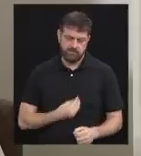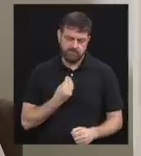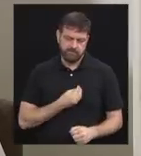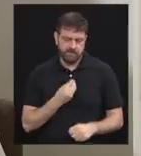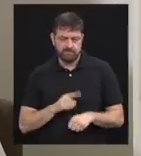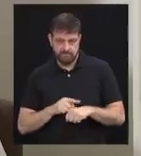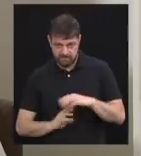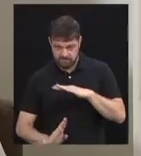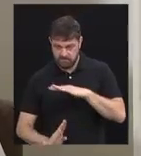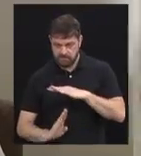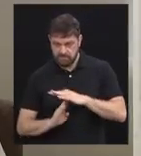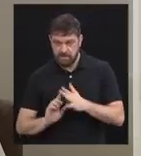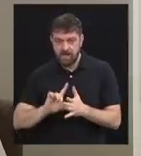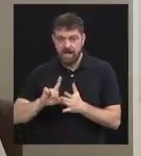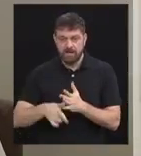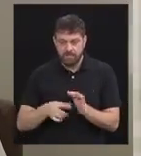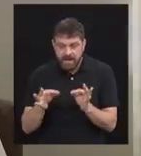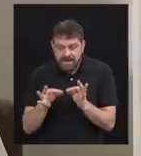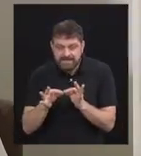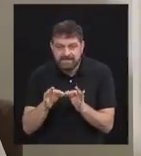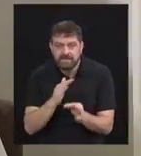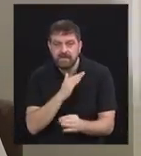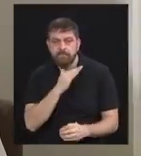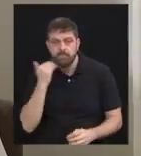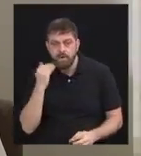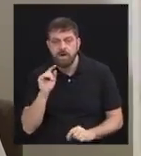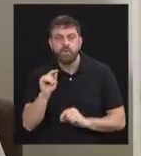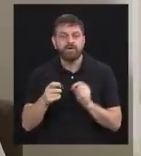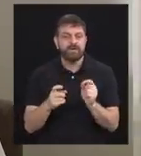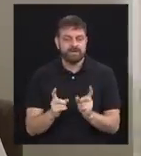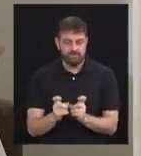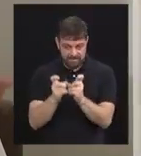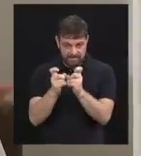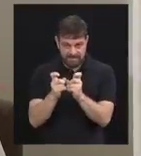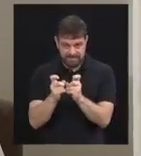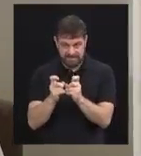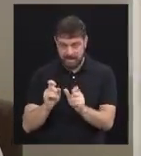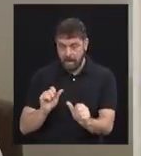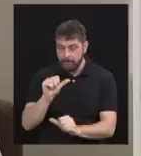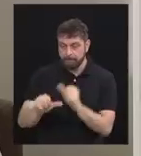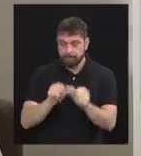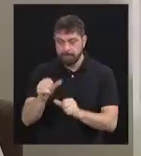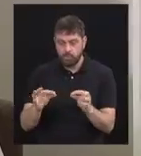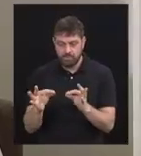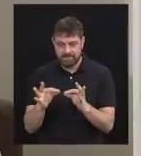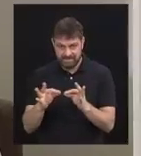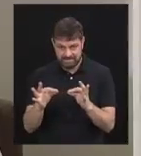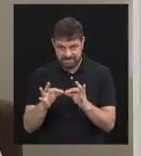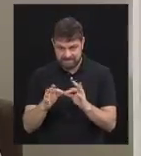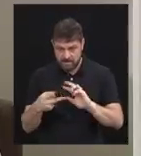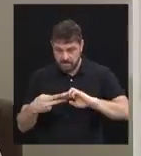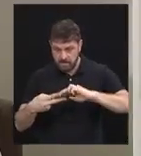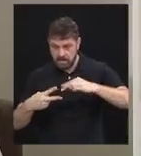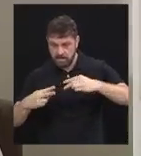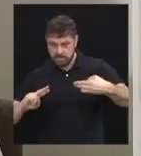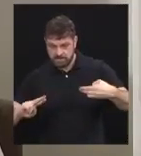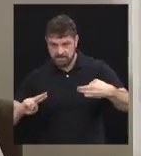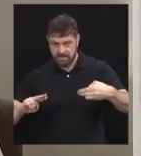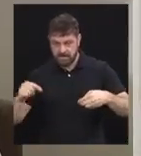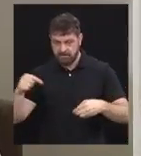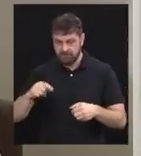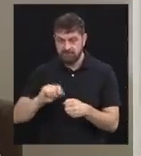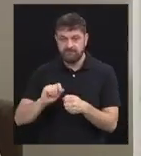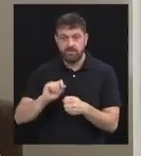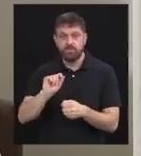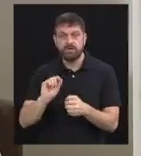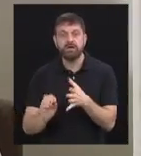função e morre. No câncer, ocorre uma mutação na célula, no cromossomo da célula, no